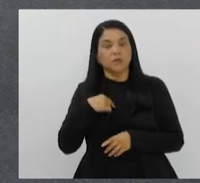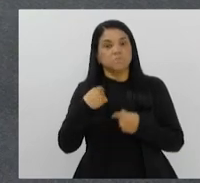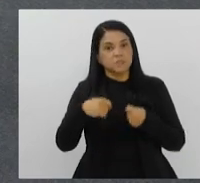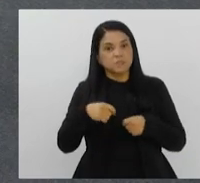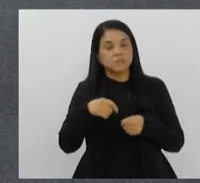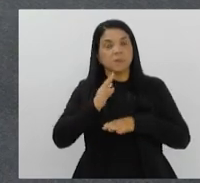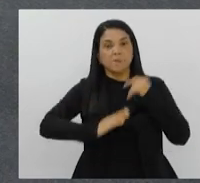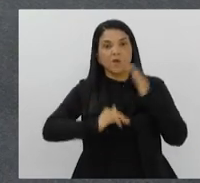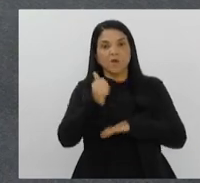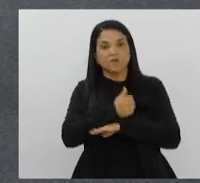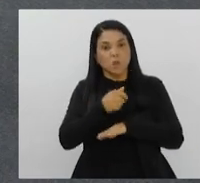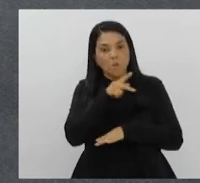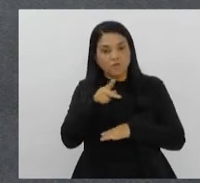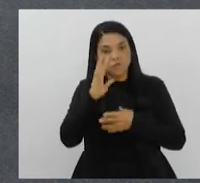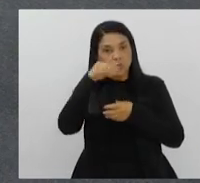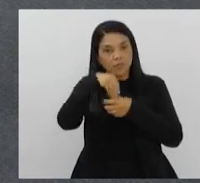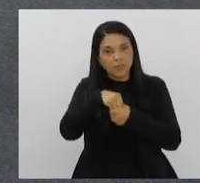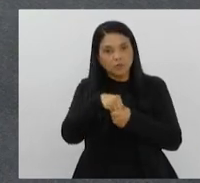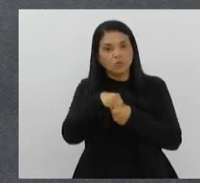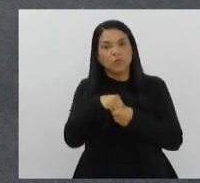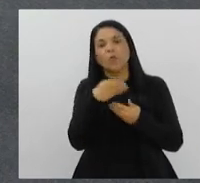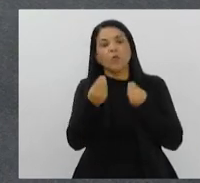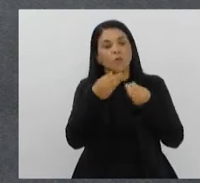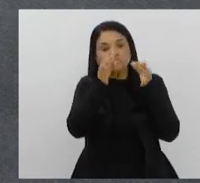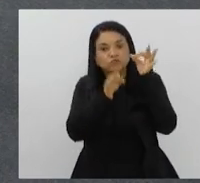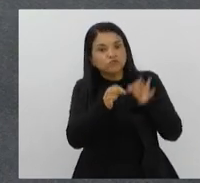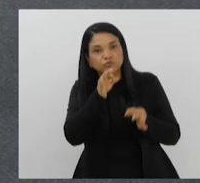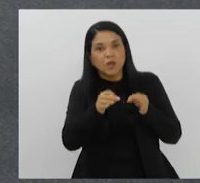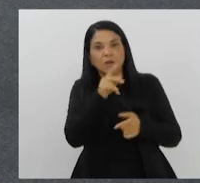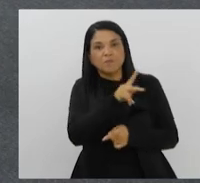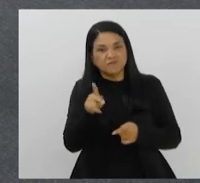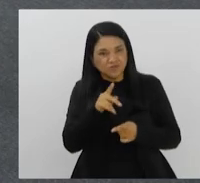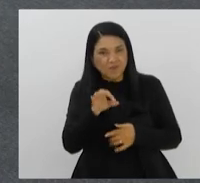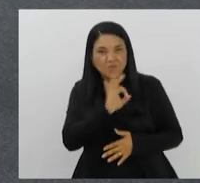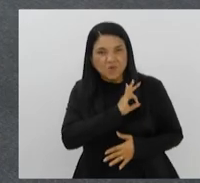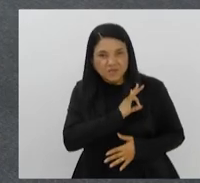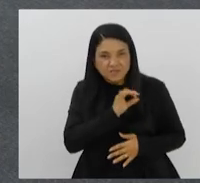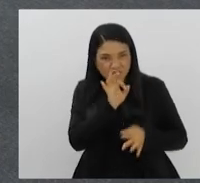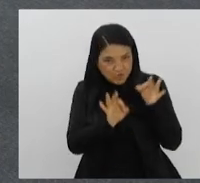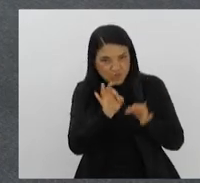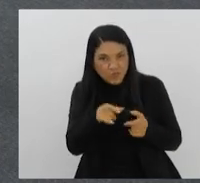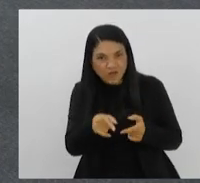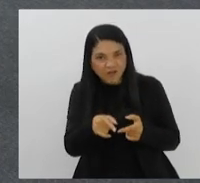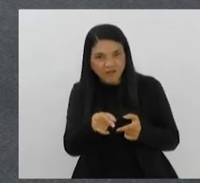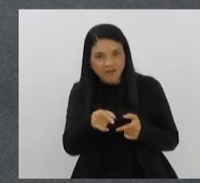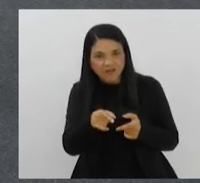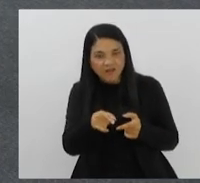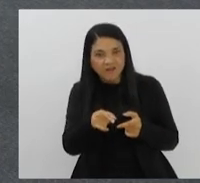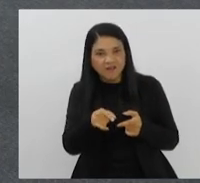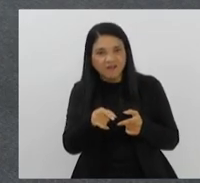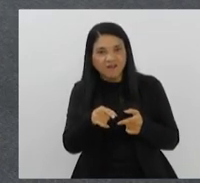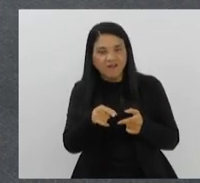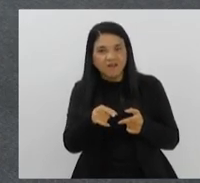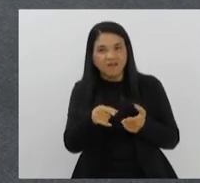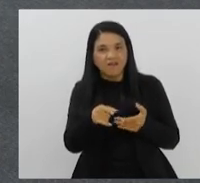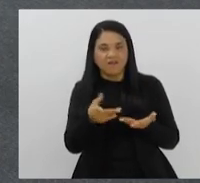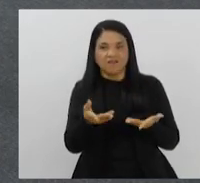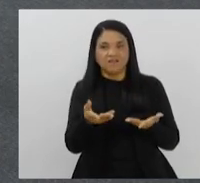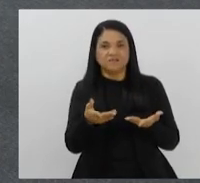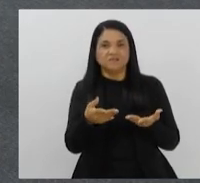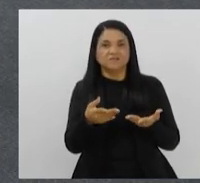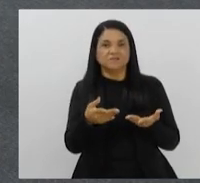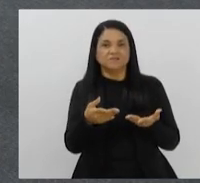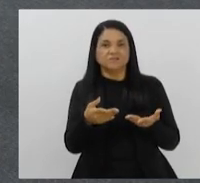quem vai julgar se os professores estão assim, assados, são policiais militares? Quer dizer, é uma militarização da corregedoria. E